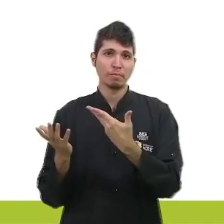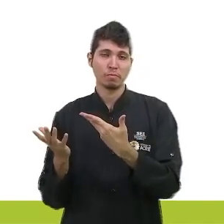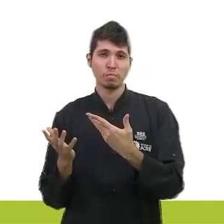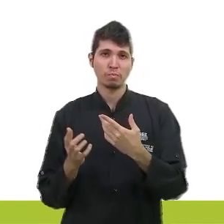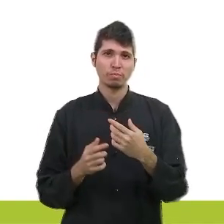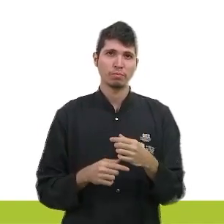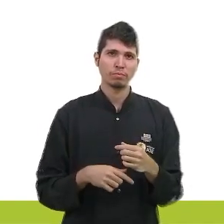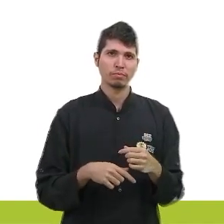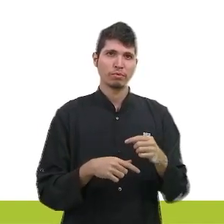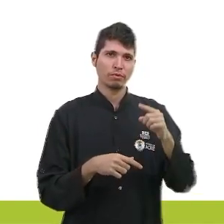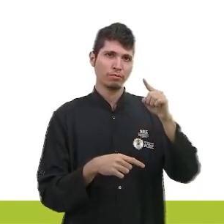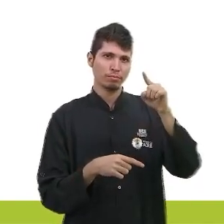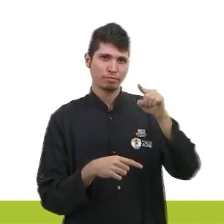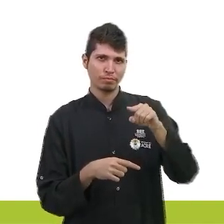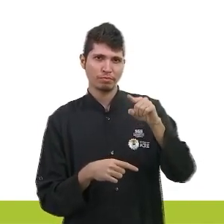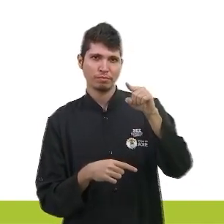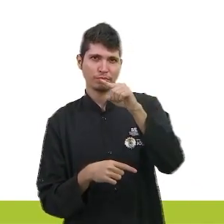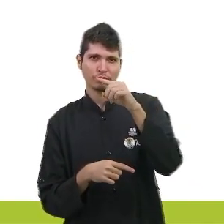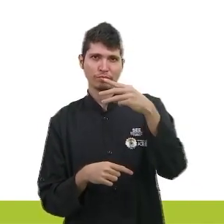3 sobre 2.